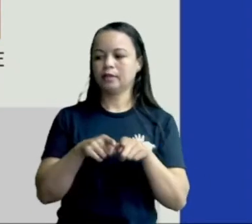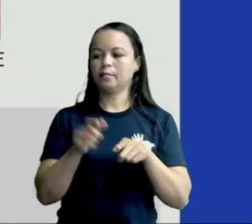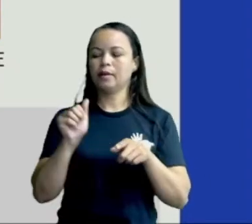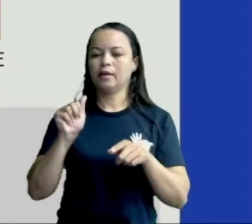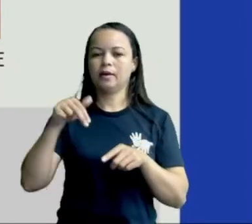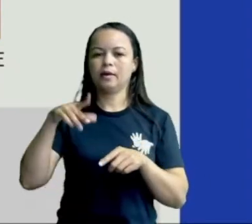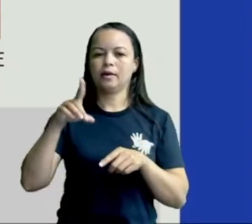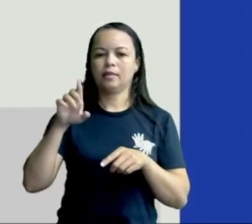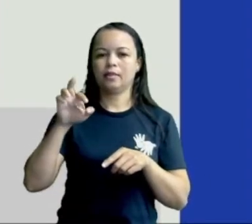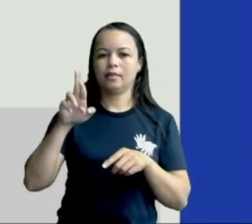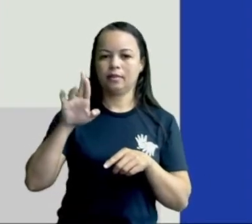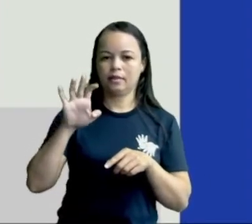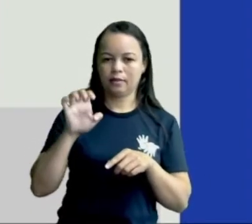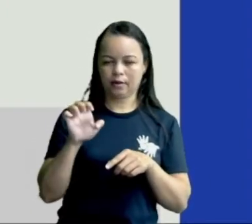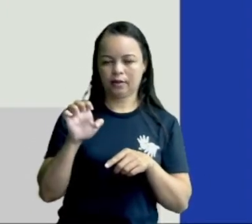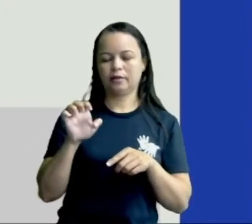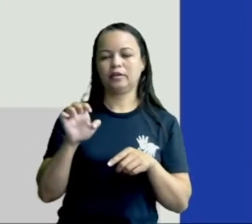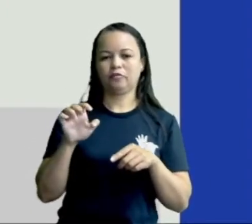Antão.